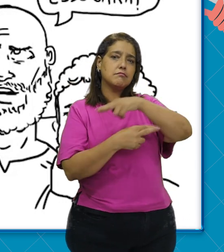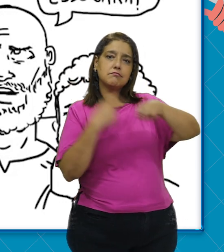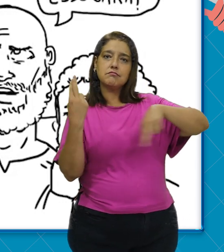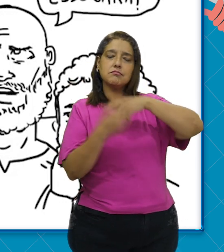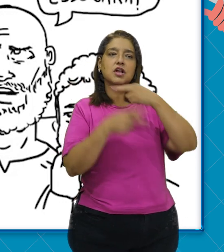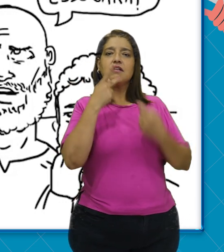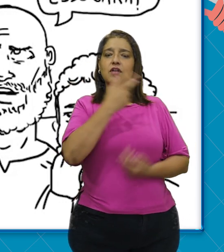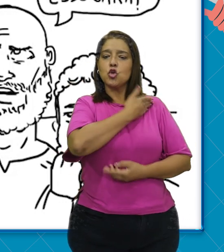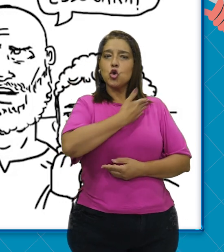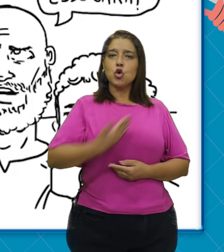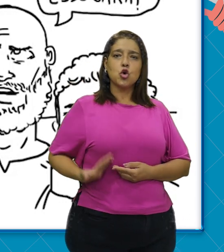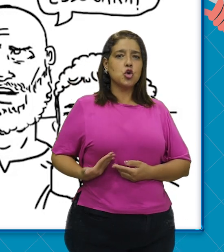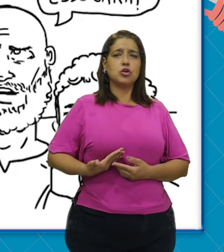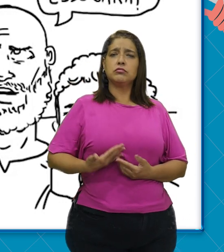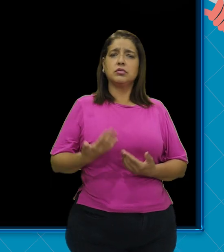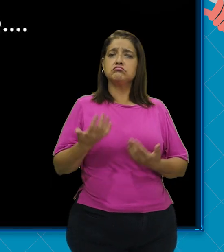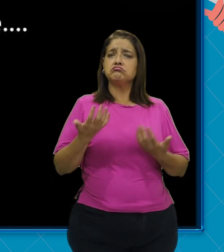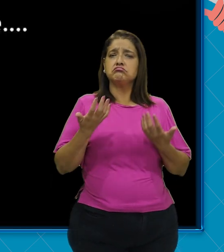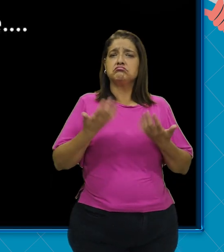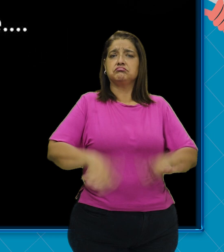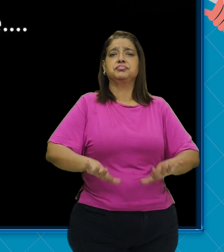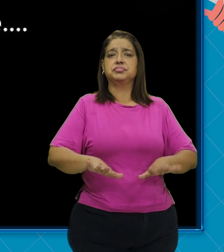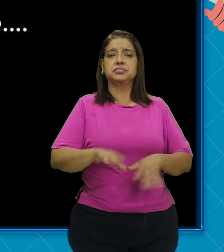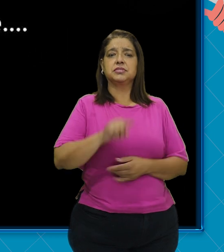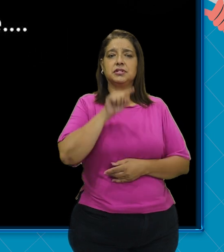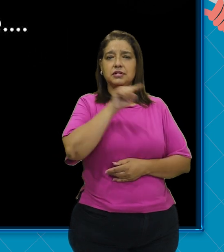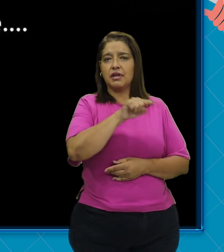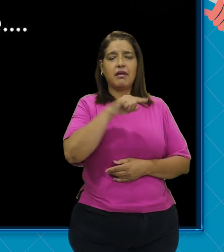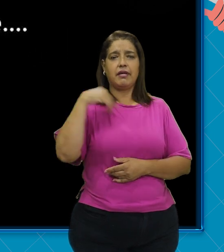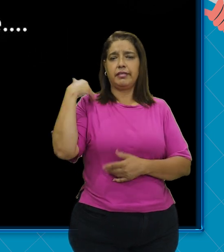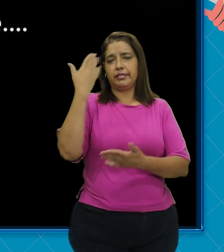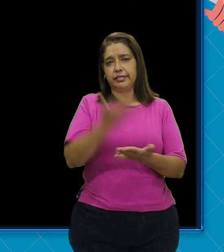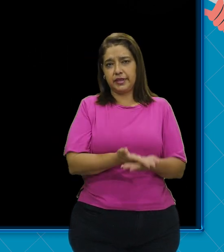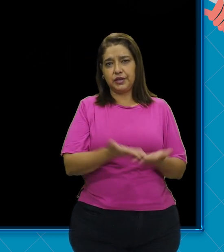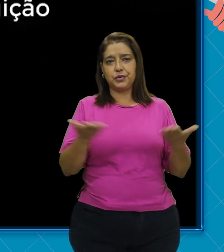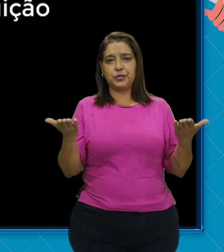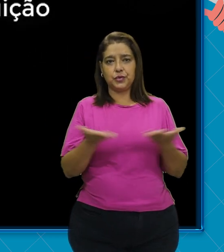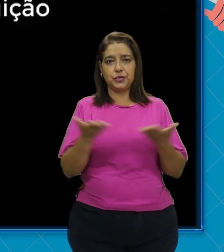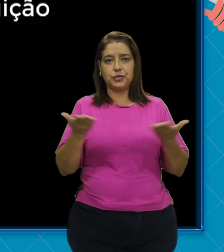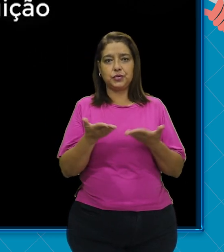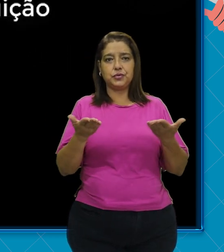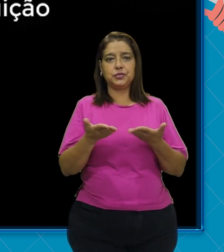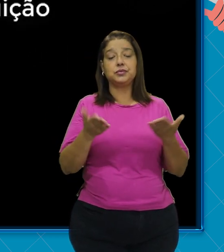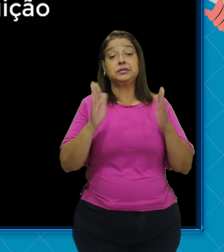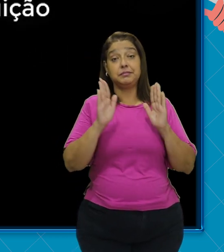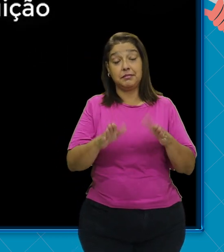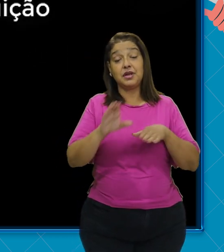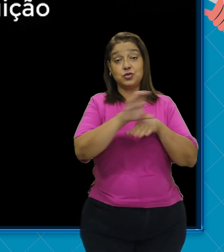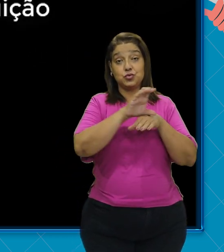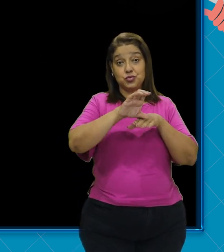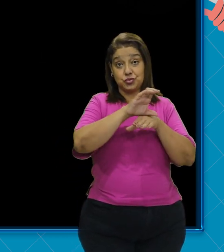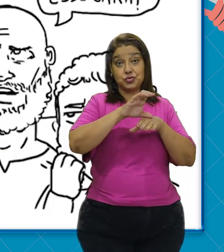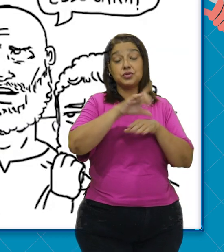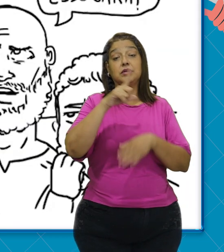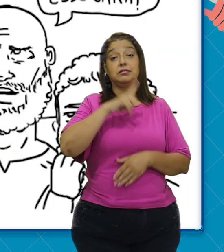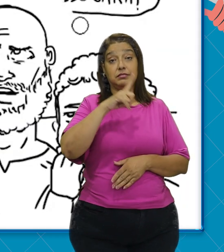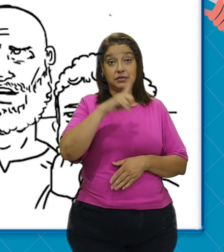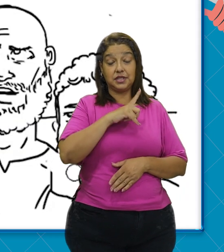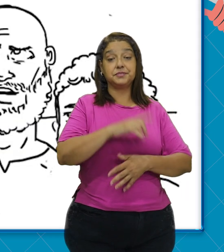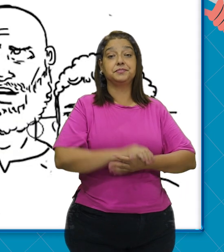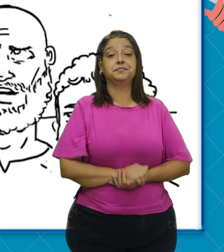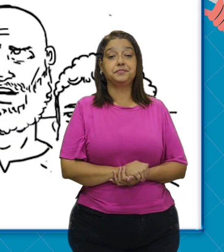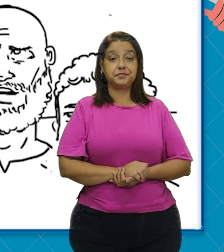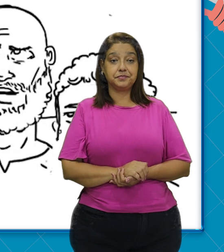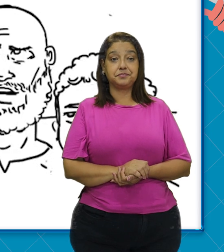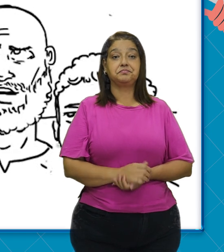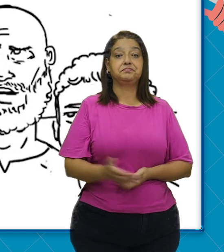que o governo não deveria ser laico, o que de fato não é até hoje, mas pelo menos está na Constituição. Além